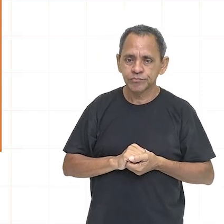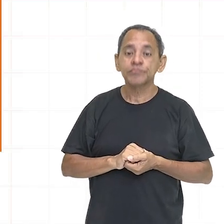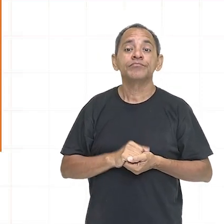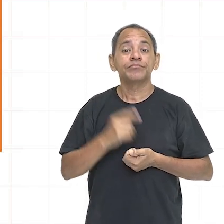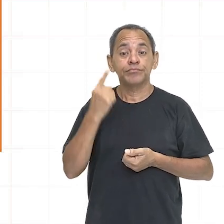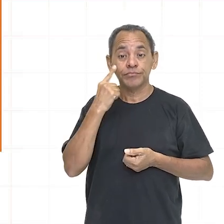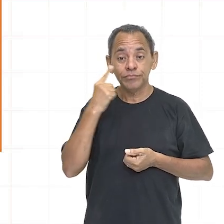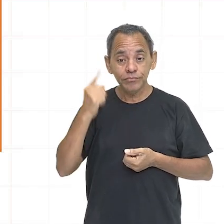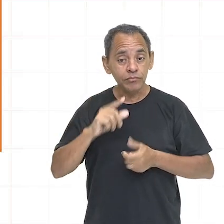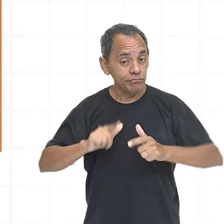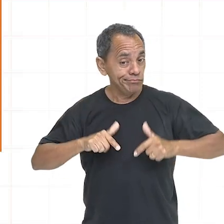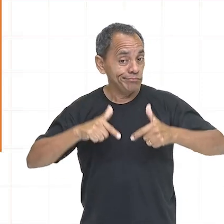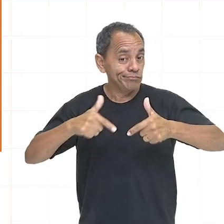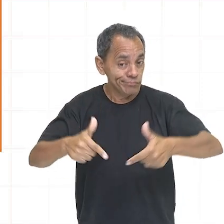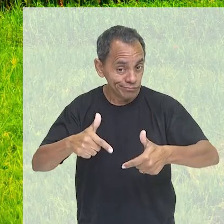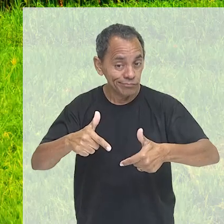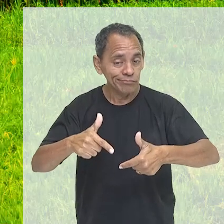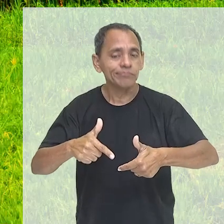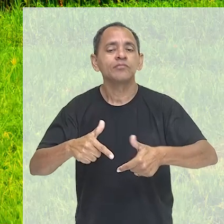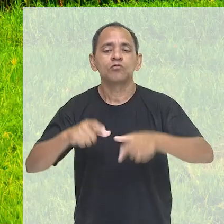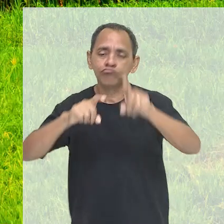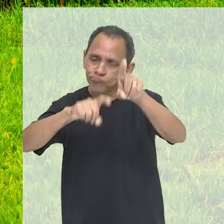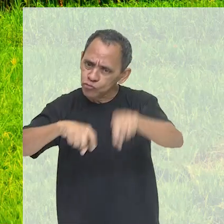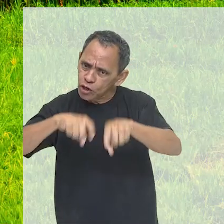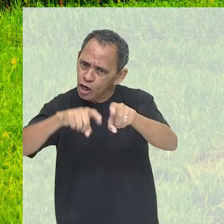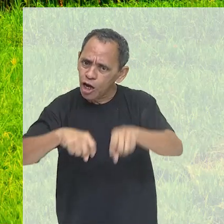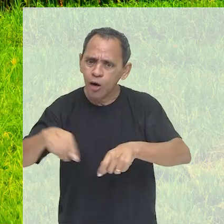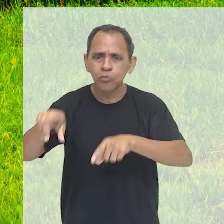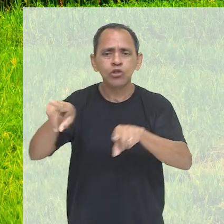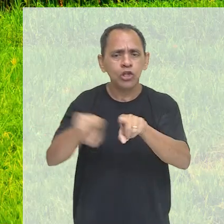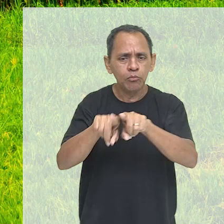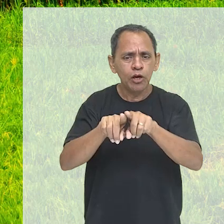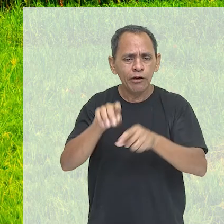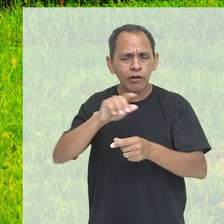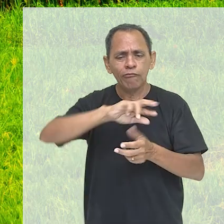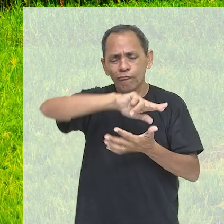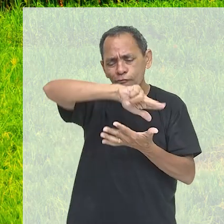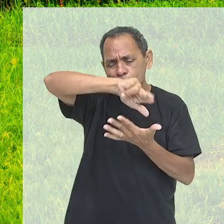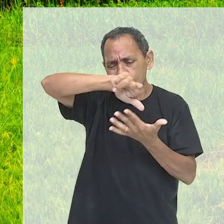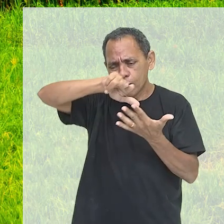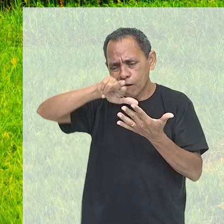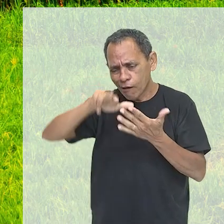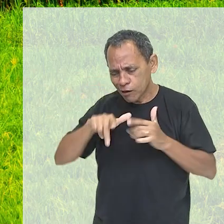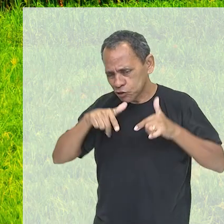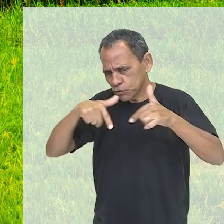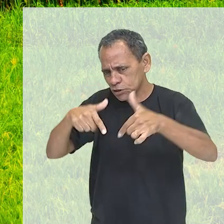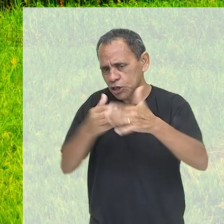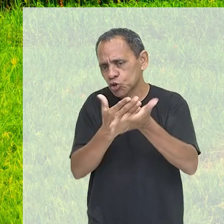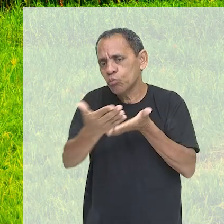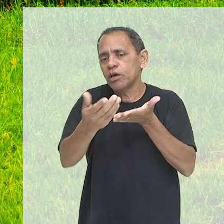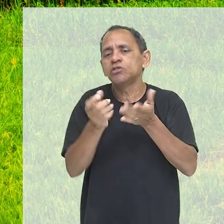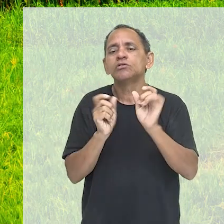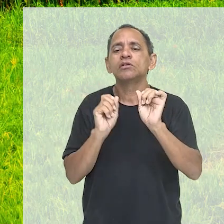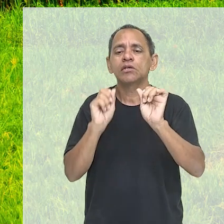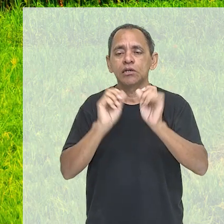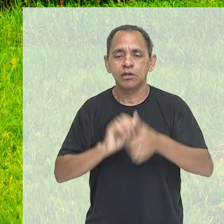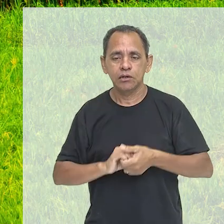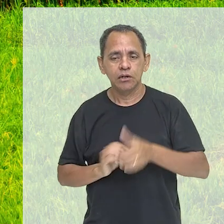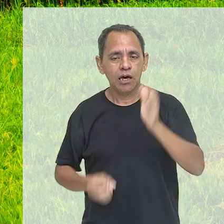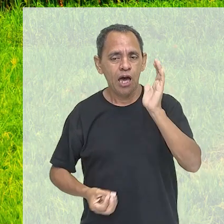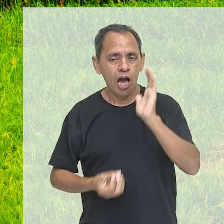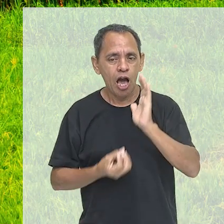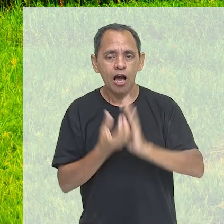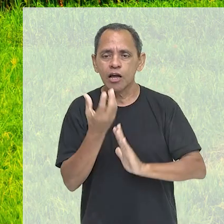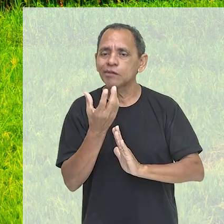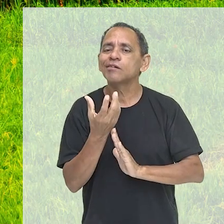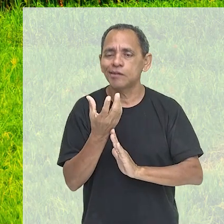atividades realizadas no campo, tá? Então, várias atividades, gente, elas começam a surgir,